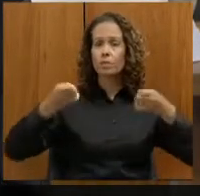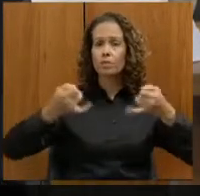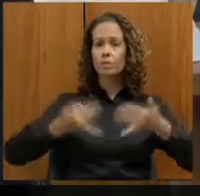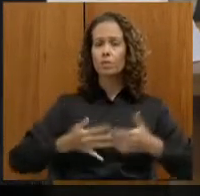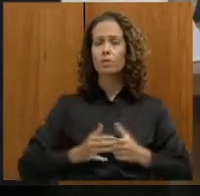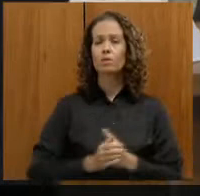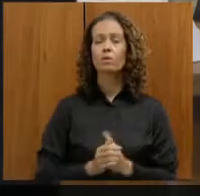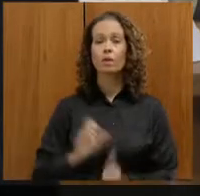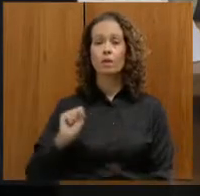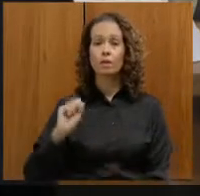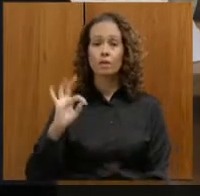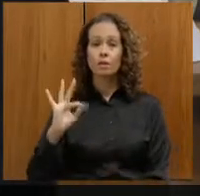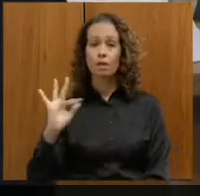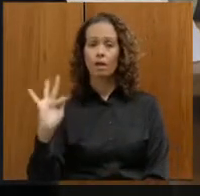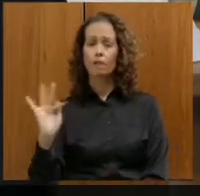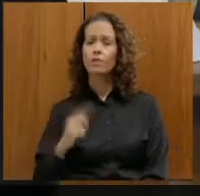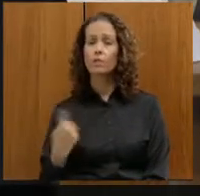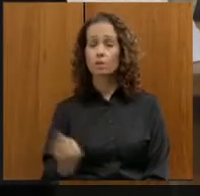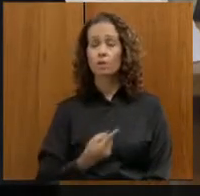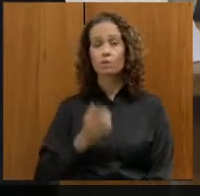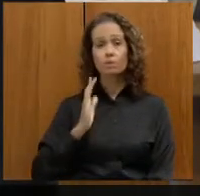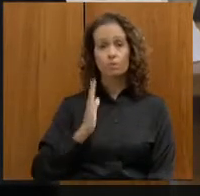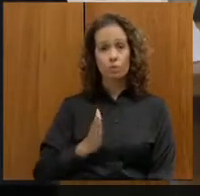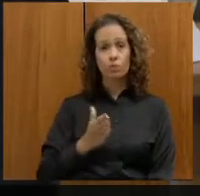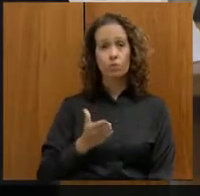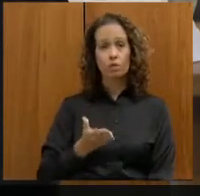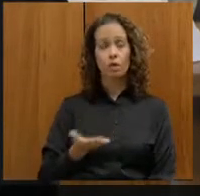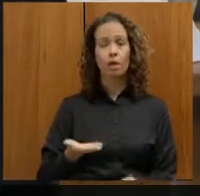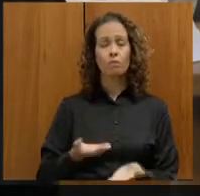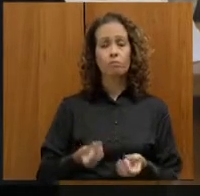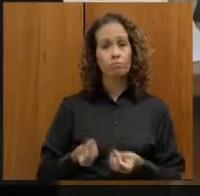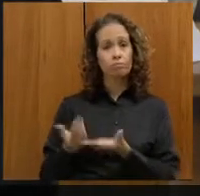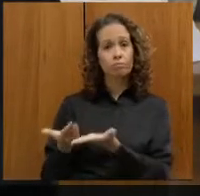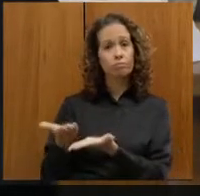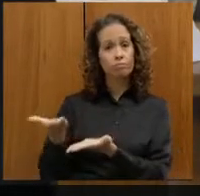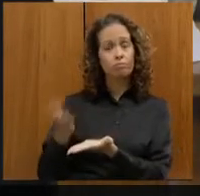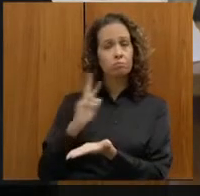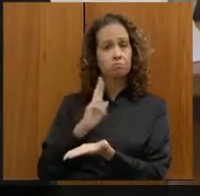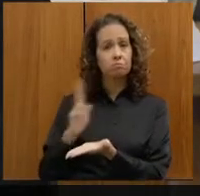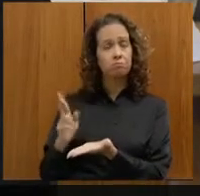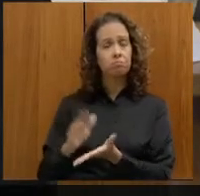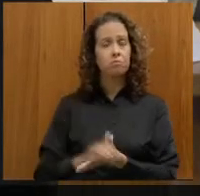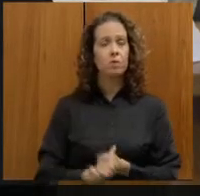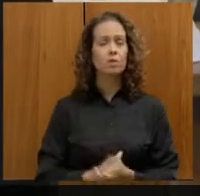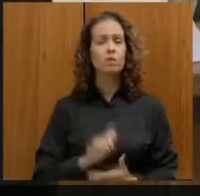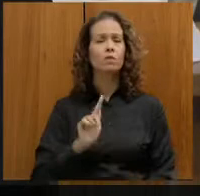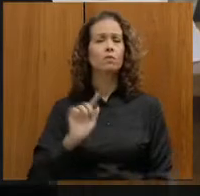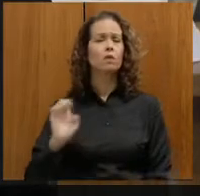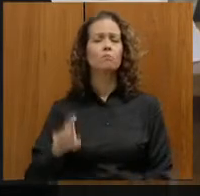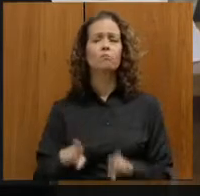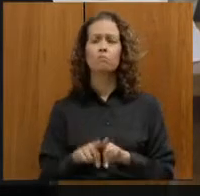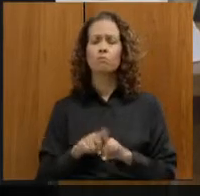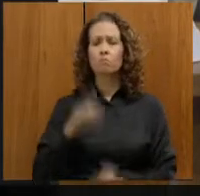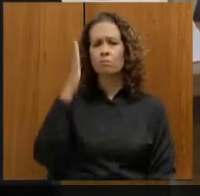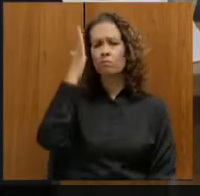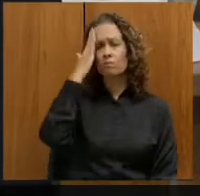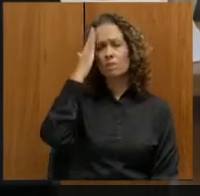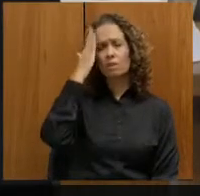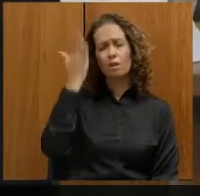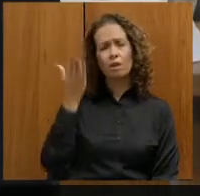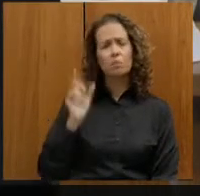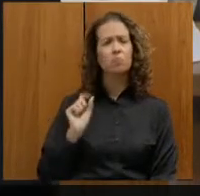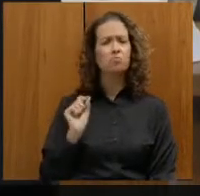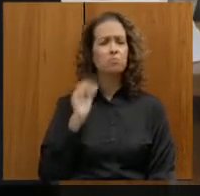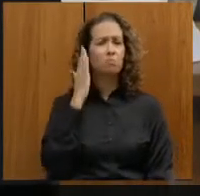decisão do STF obviamente a gente repassou a Jé estava também apaga esse processo e ela entende que